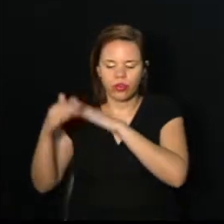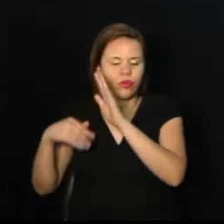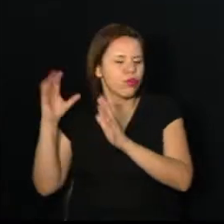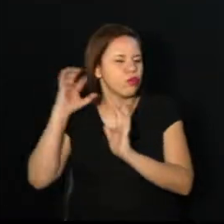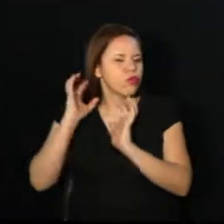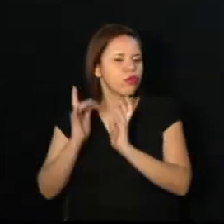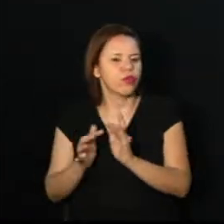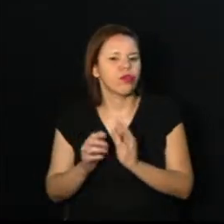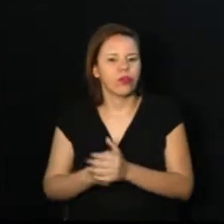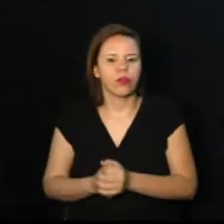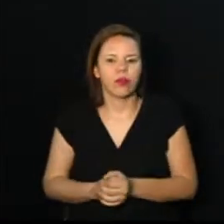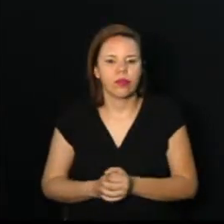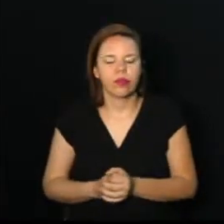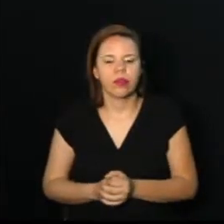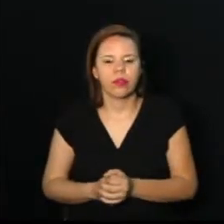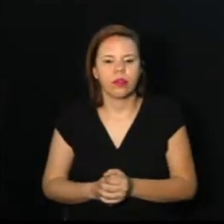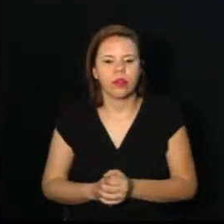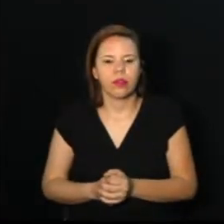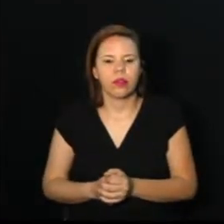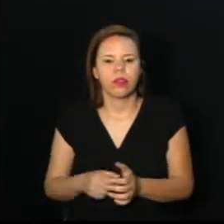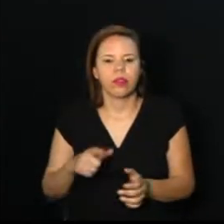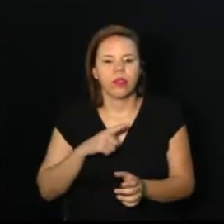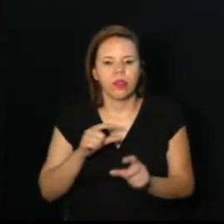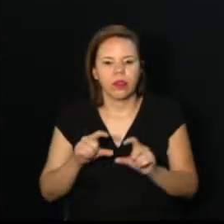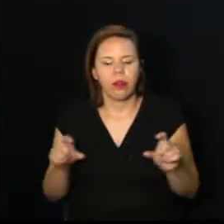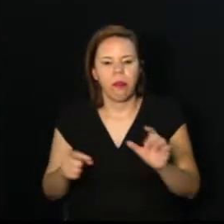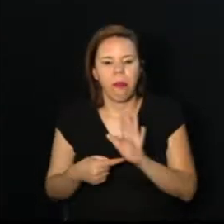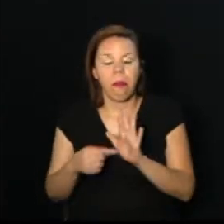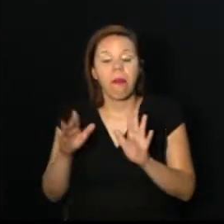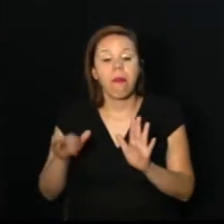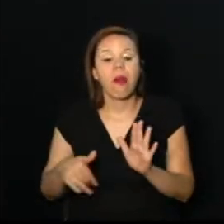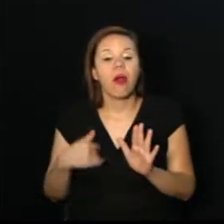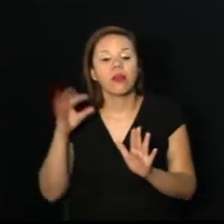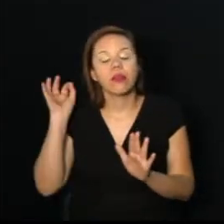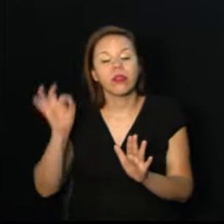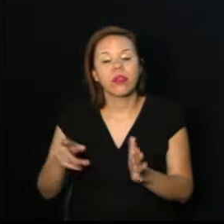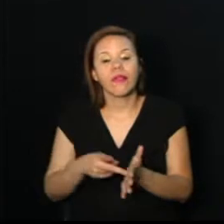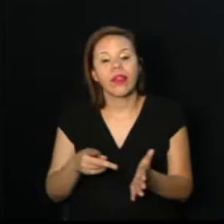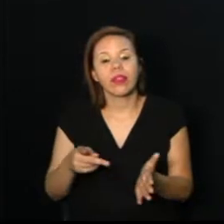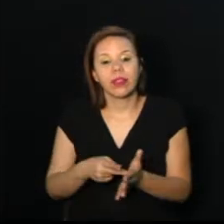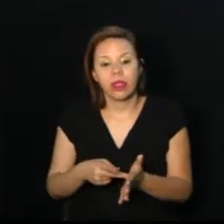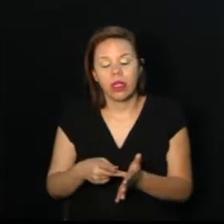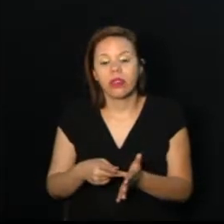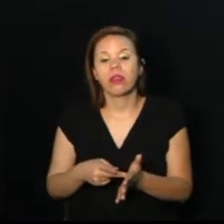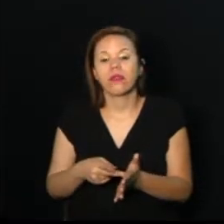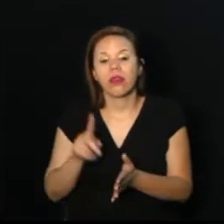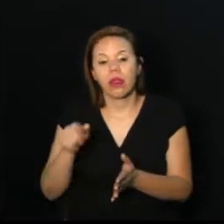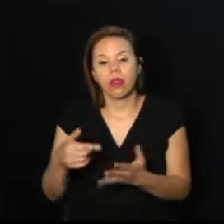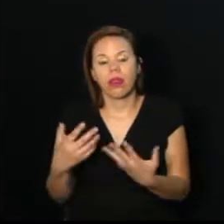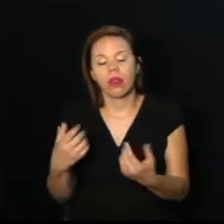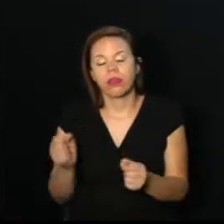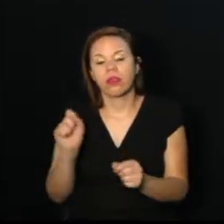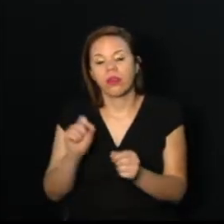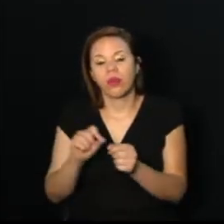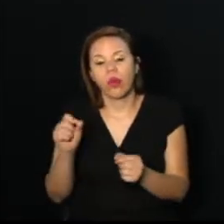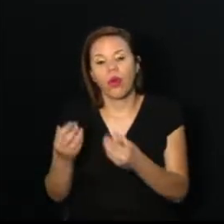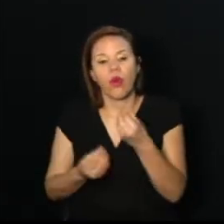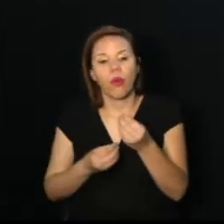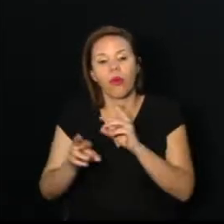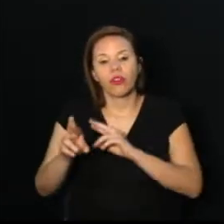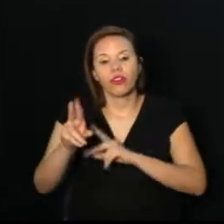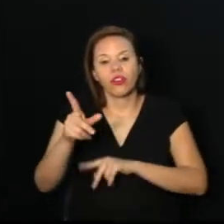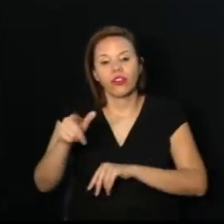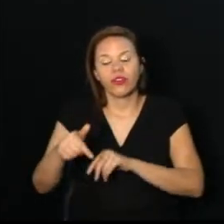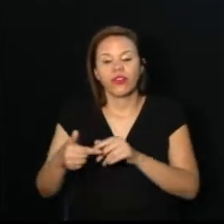no DSM-5 e é, com certeza, considerada como uma disfunção